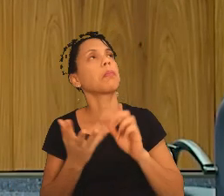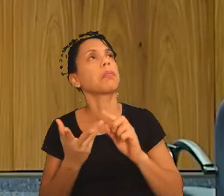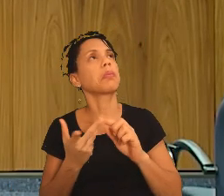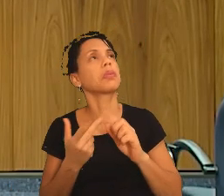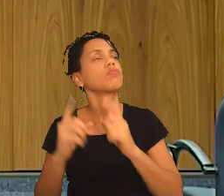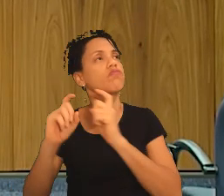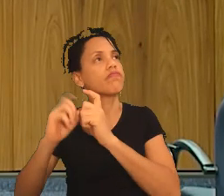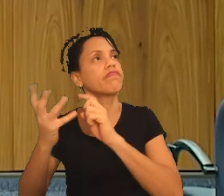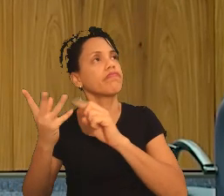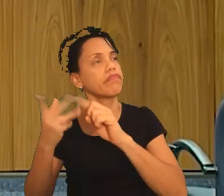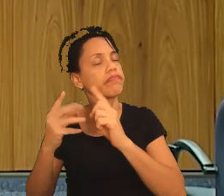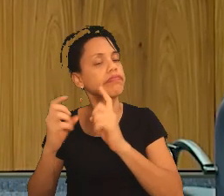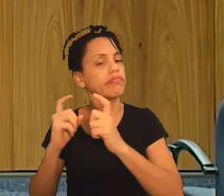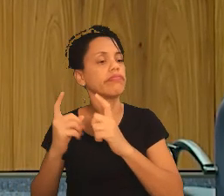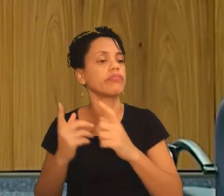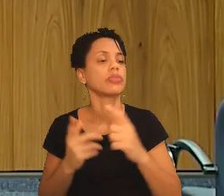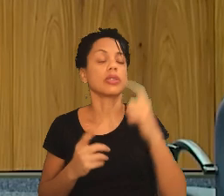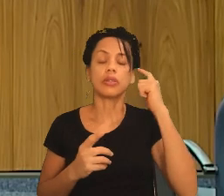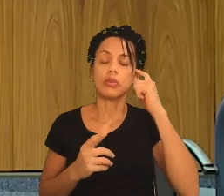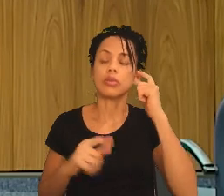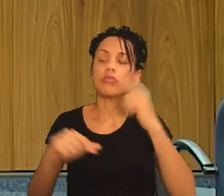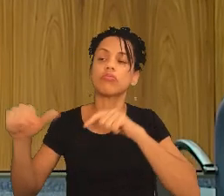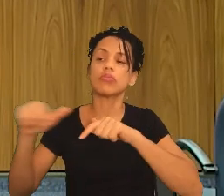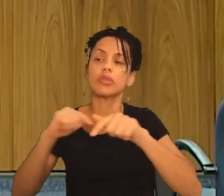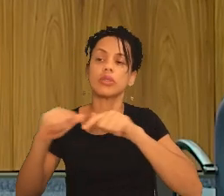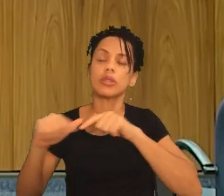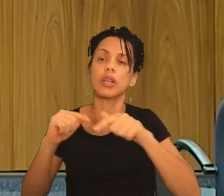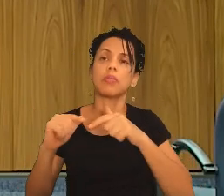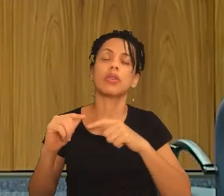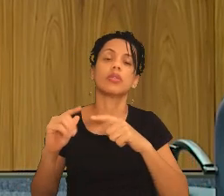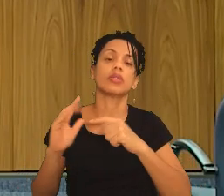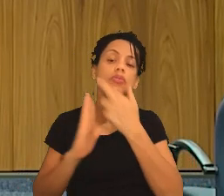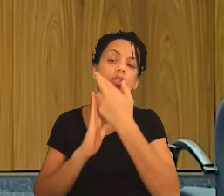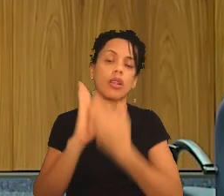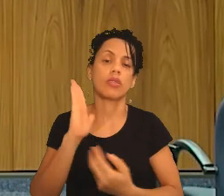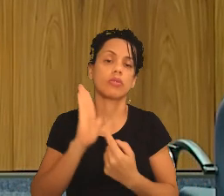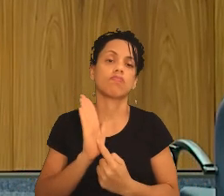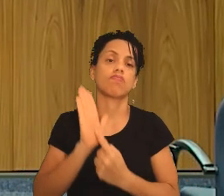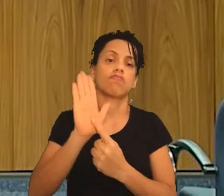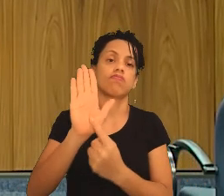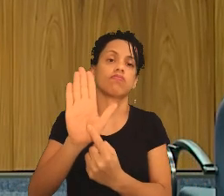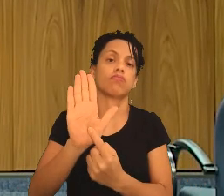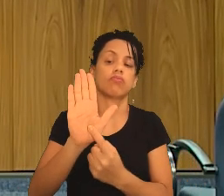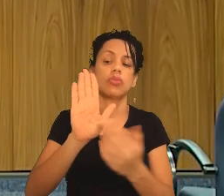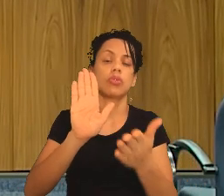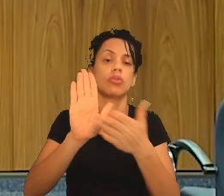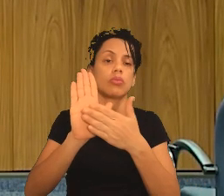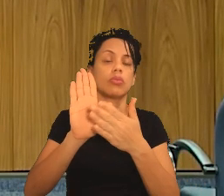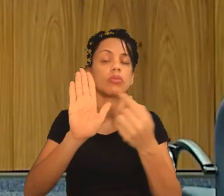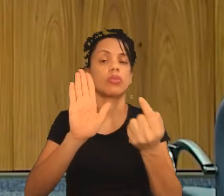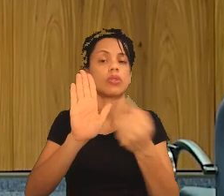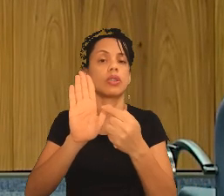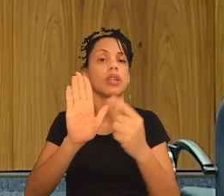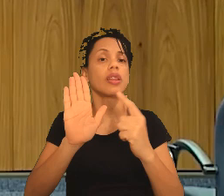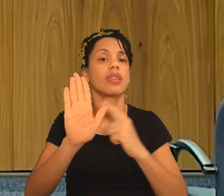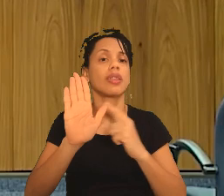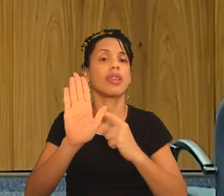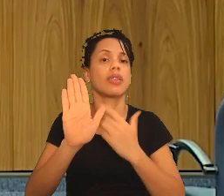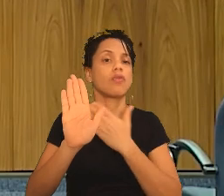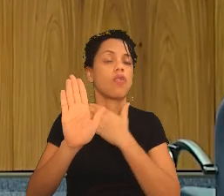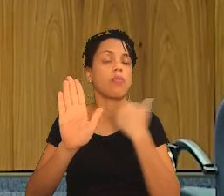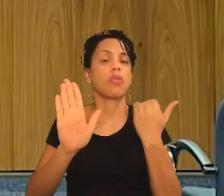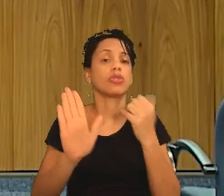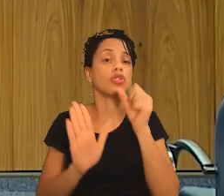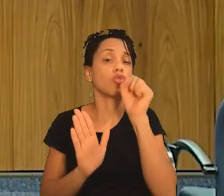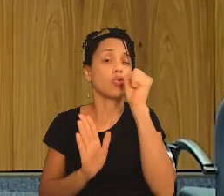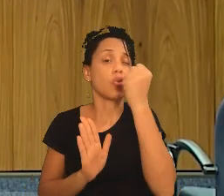da cidadania, né? E a partir de várias discussões, se discutiu por que a gente não, e principalmente